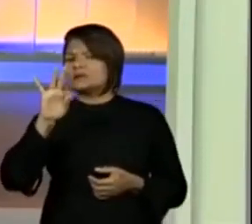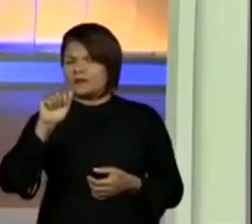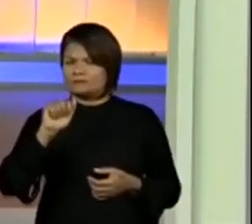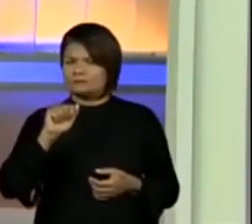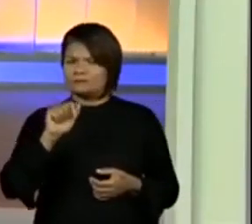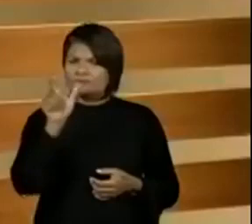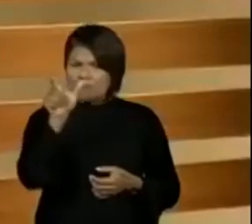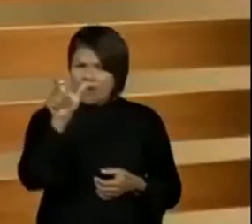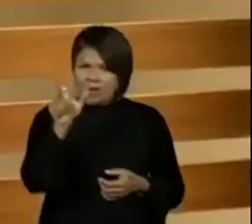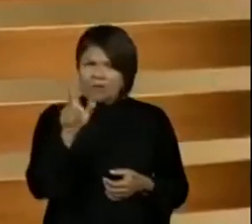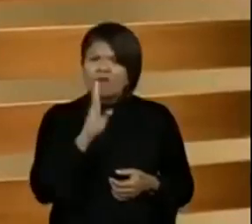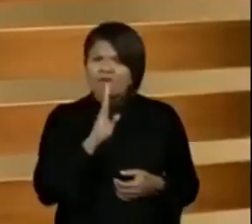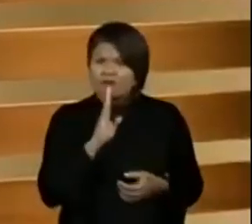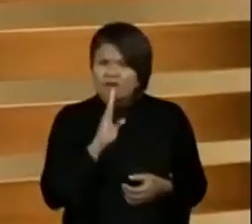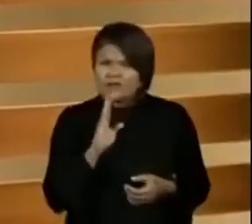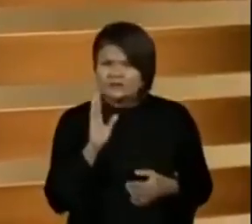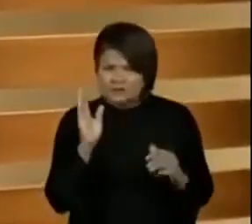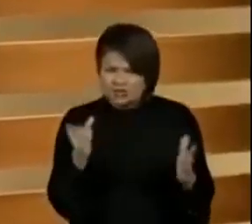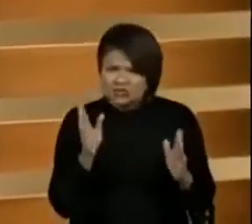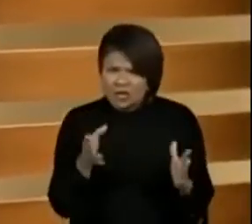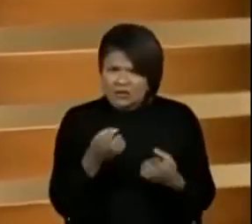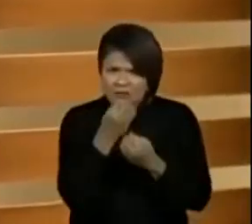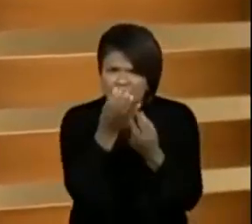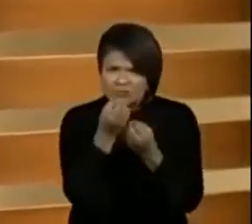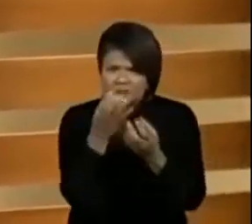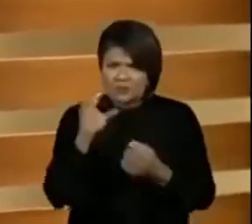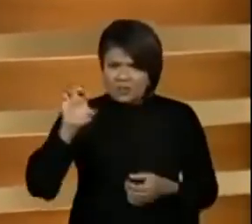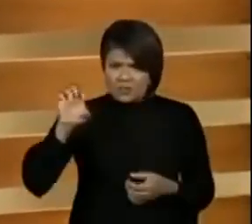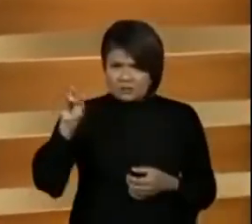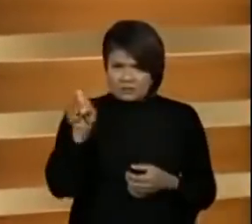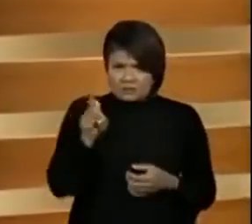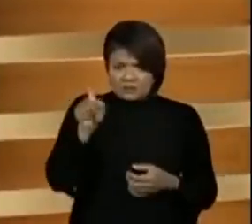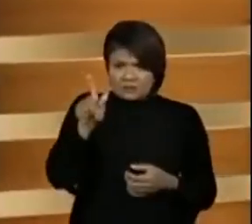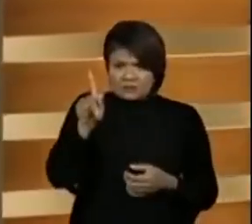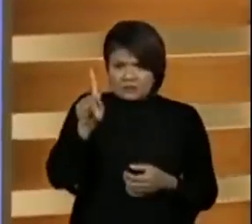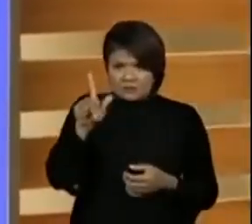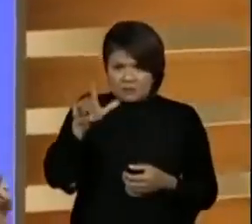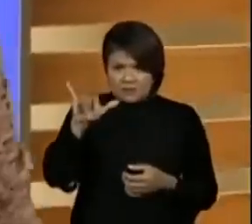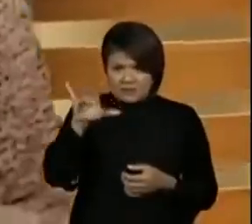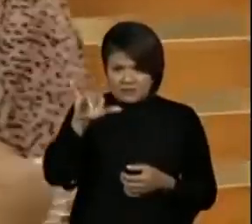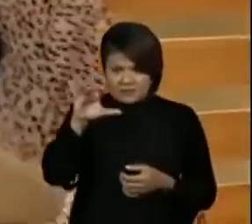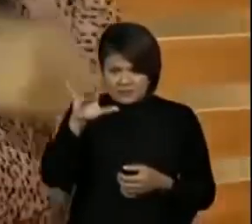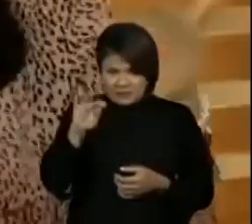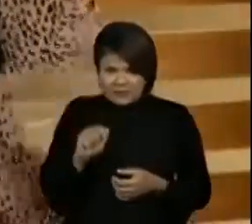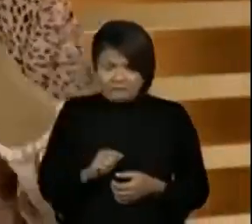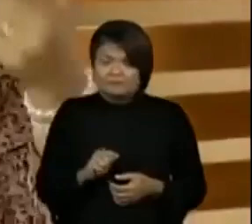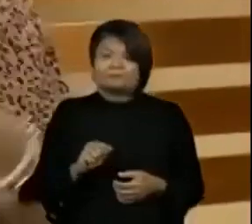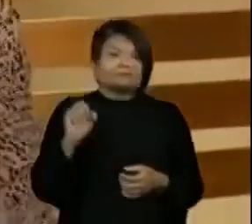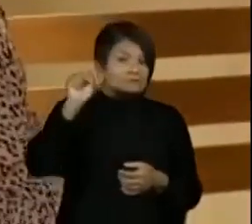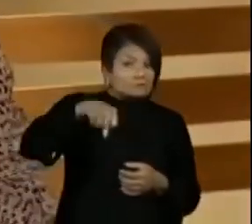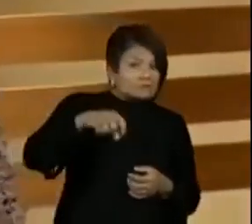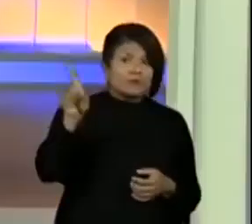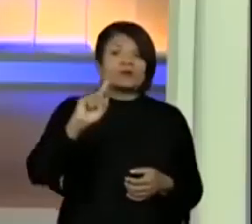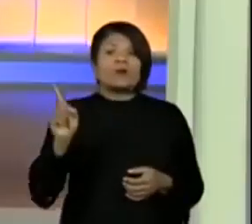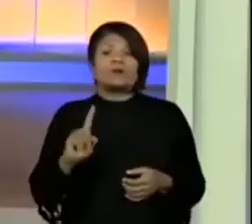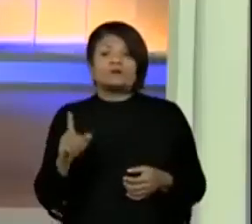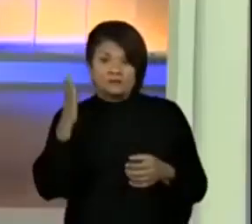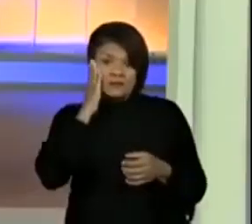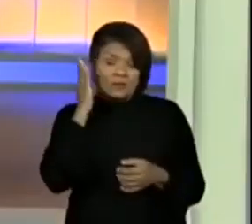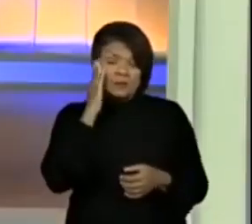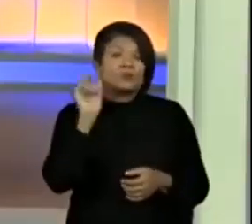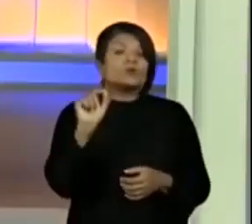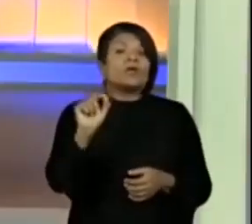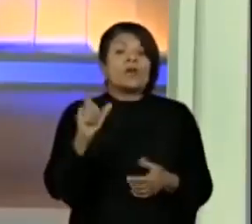falar esse termo, informação explícita? Interaja aqui para mim, sabe o que é? Sim ou não? Sim ou não? Sabe o que